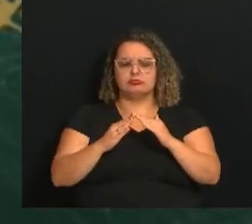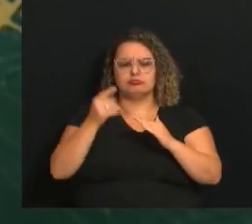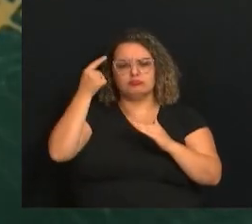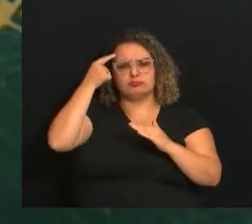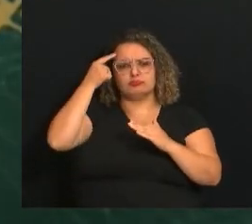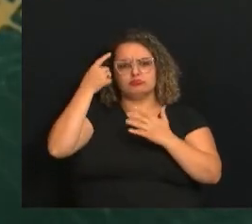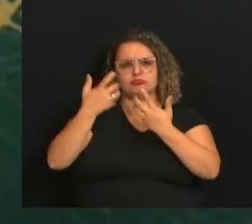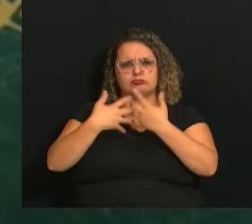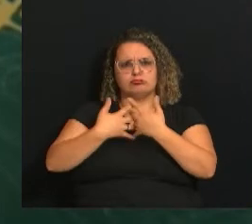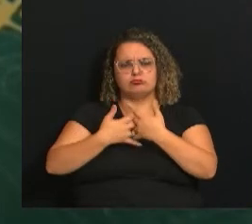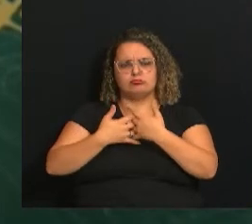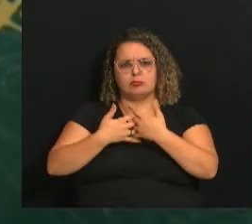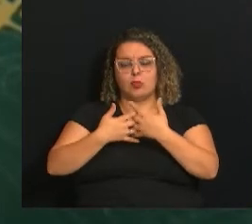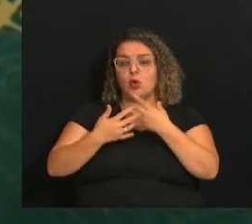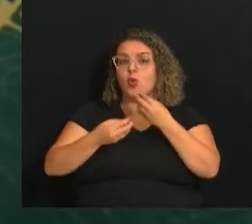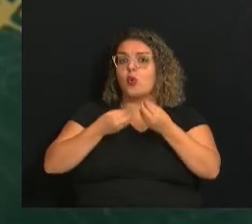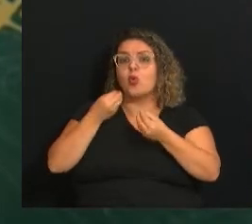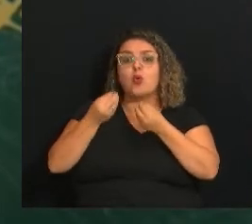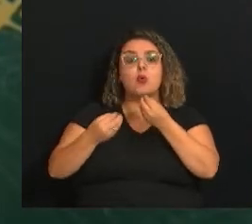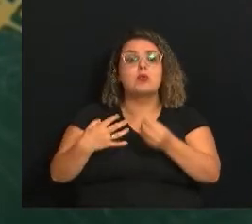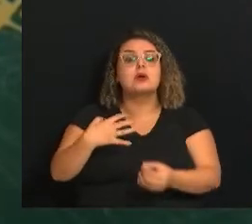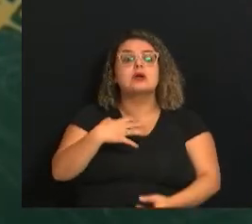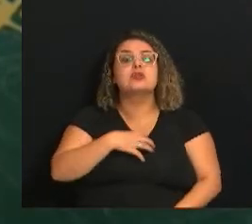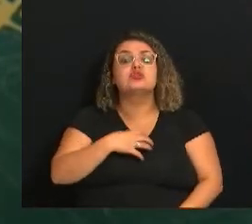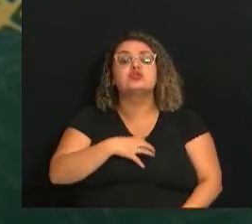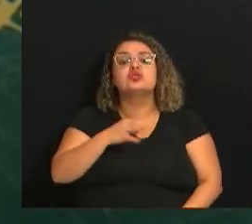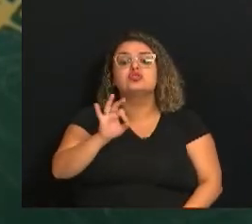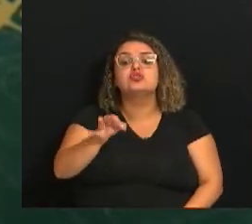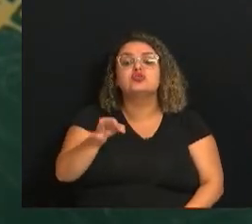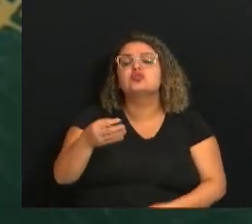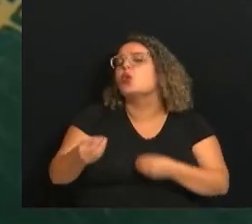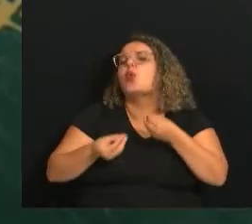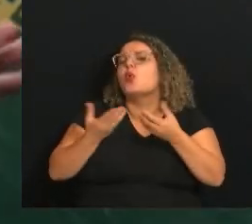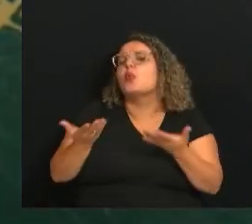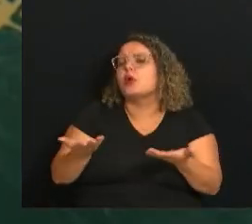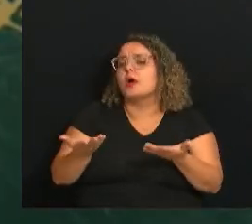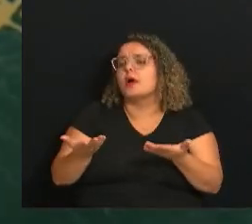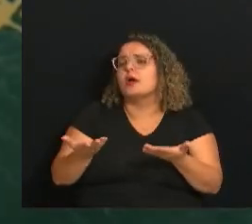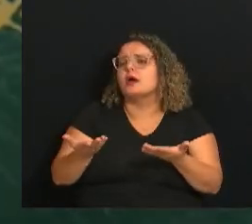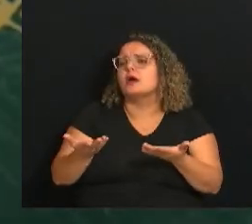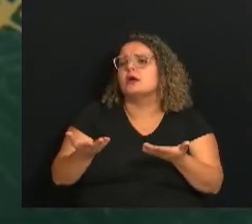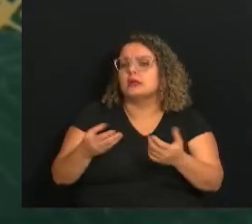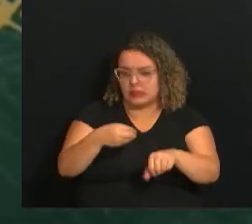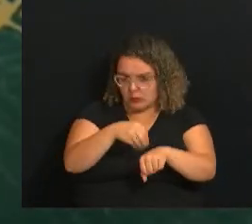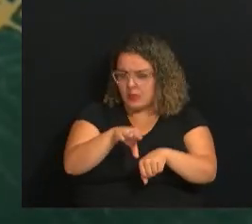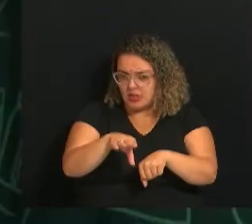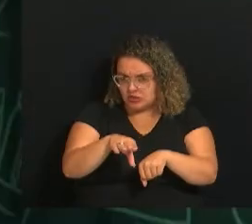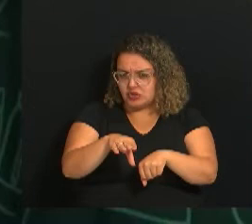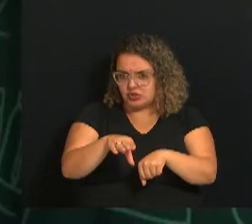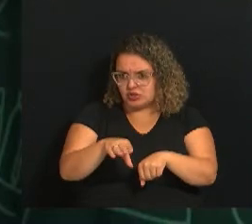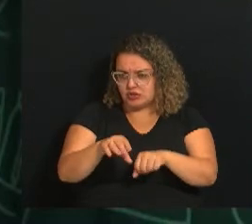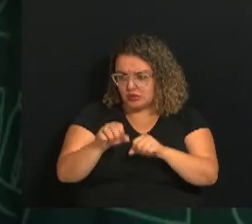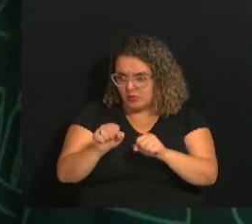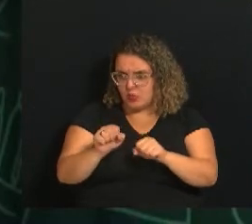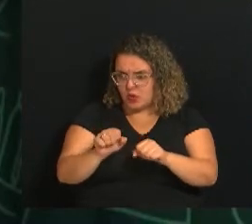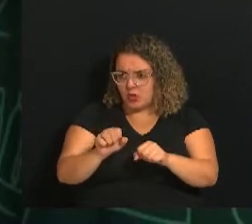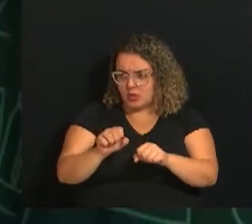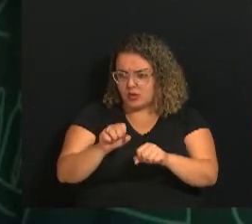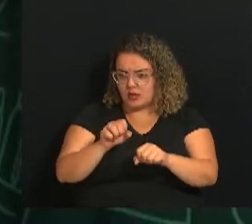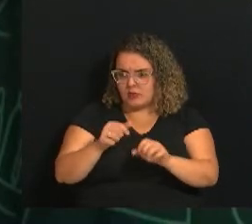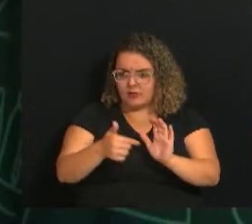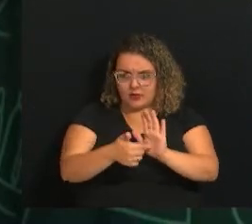mas como seria essa forma correta de estudar? Tem alguma dica que você pode passar para o pessoal